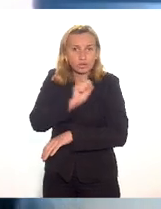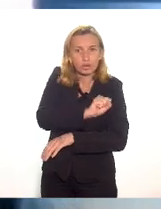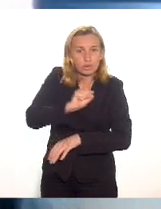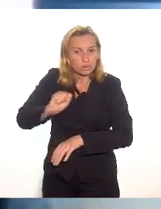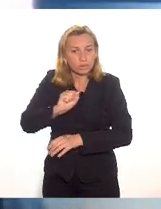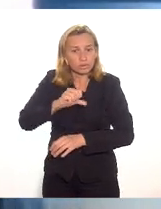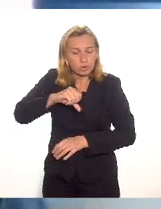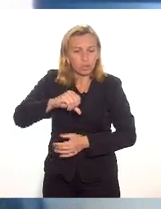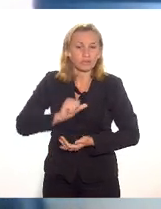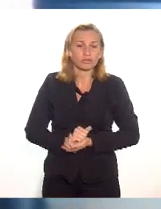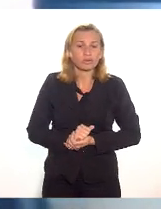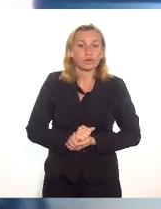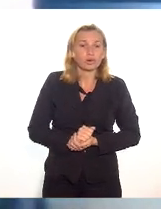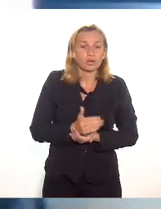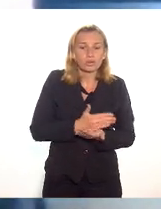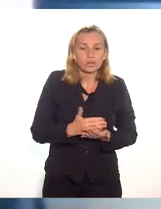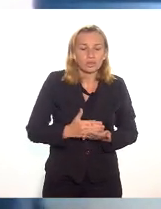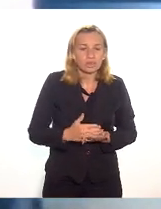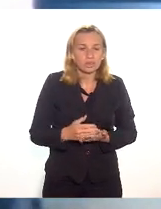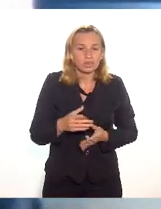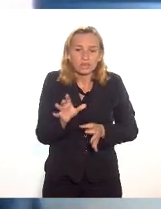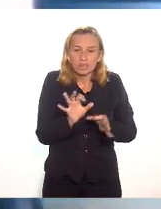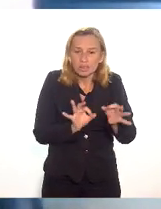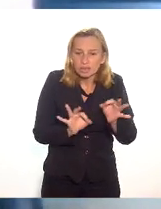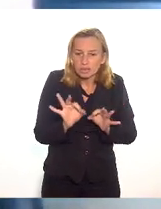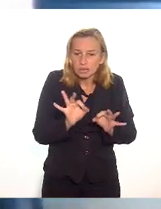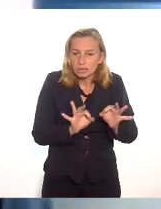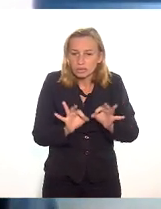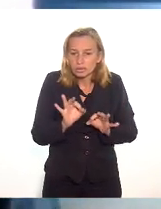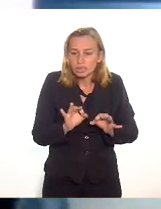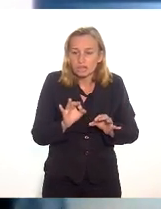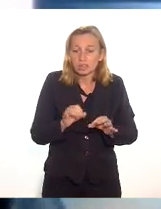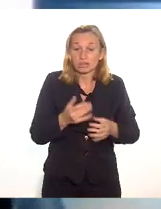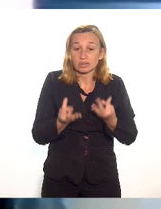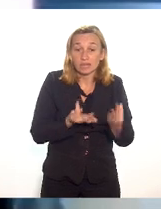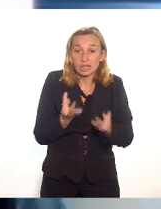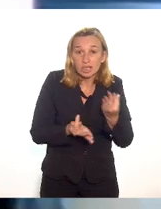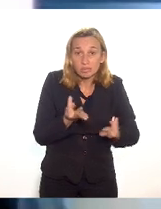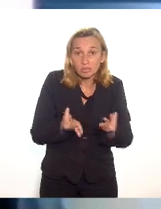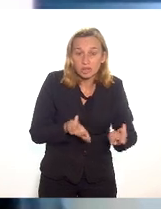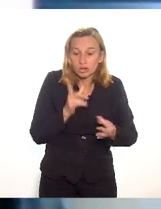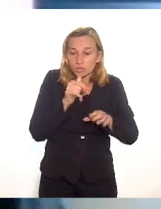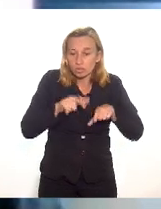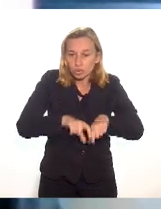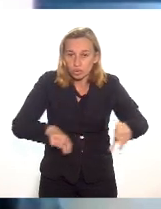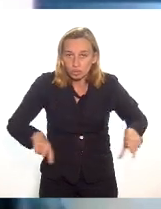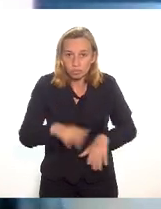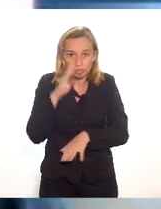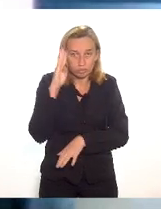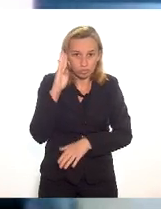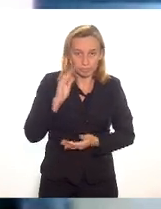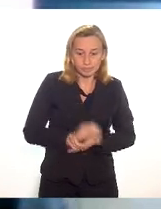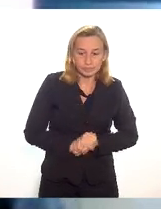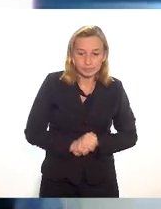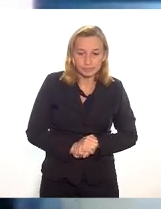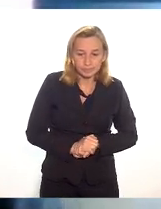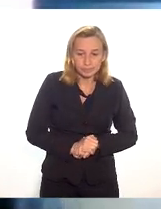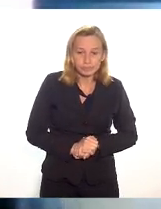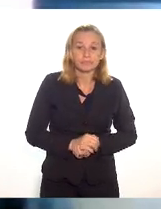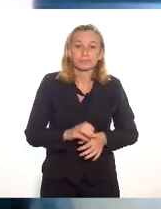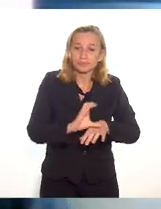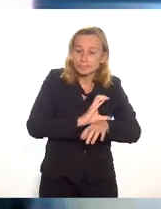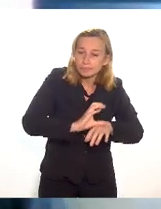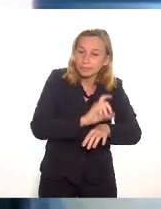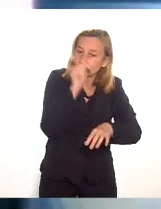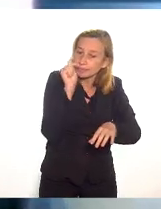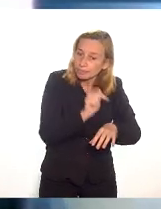o princípio do prévio tratamento primário do esgoto antes do lançamento num corpo receptor. Coloquei na Constituição